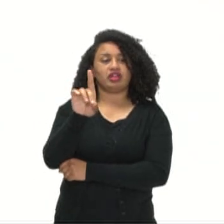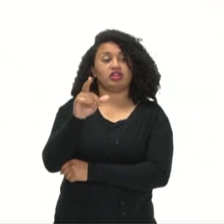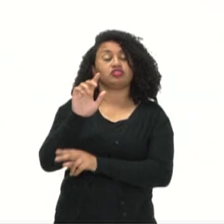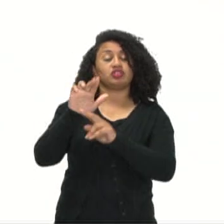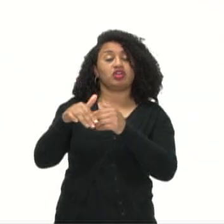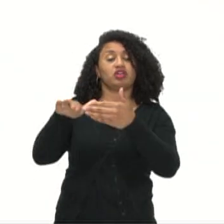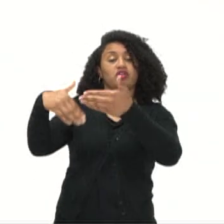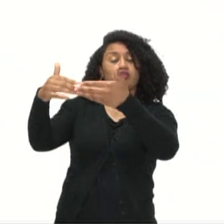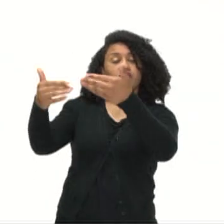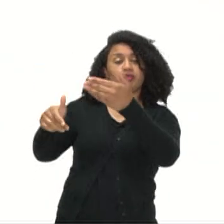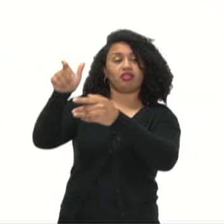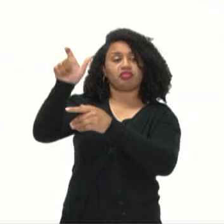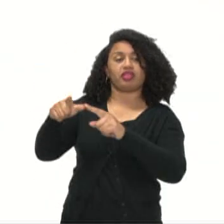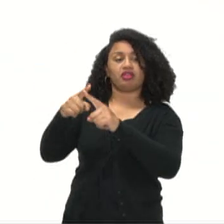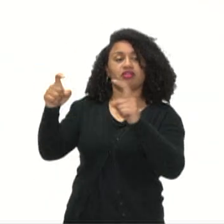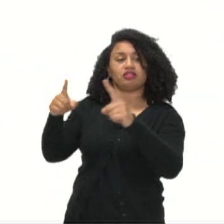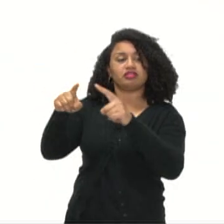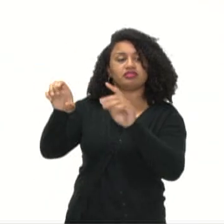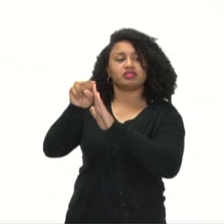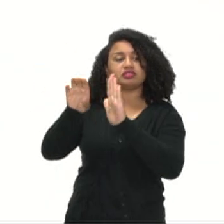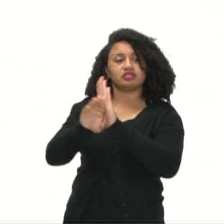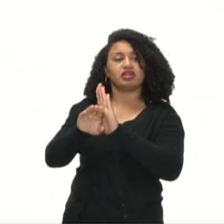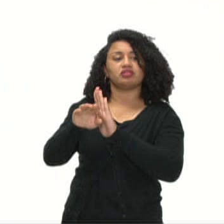Faraday, tá? Do século XIX.